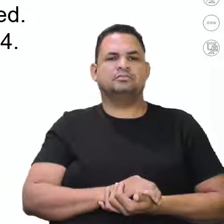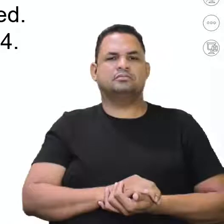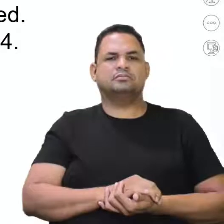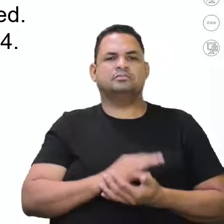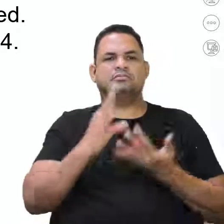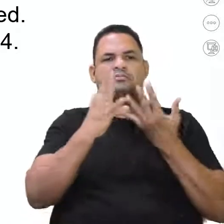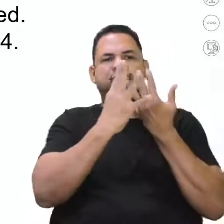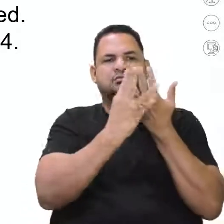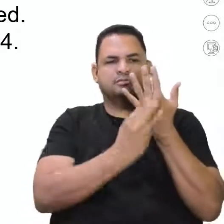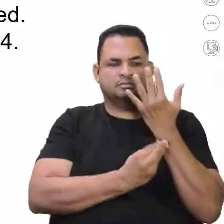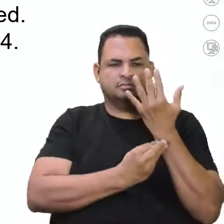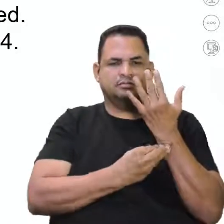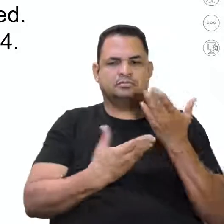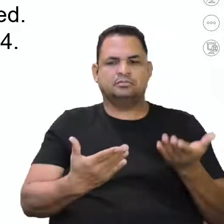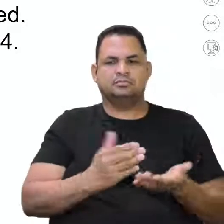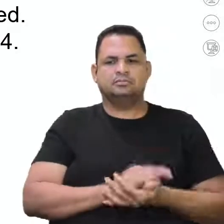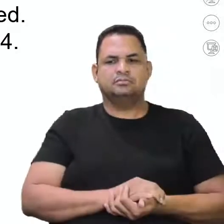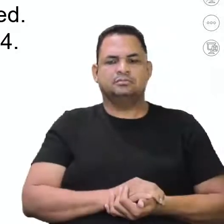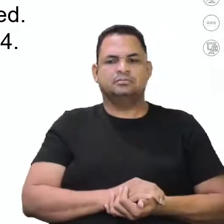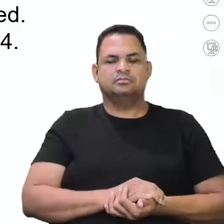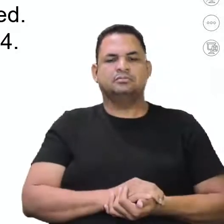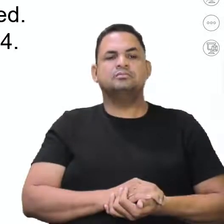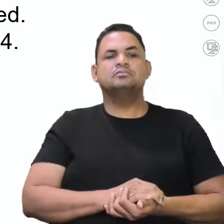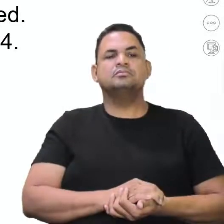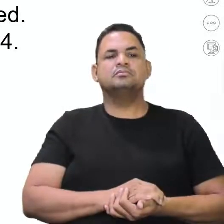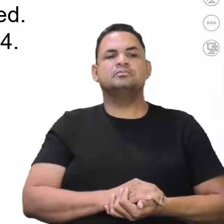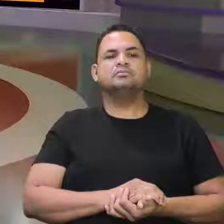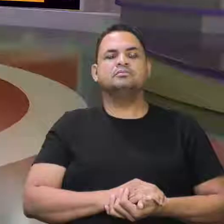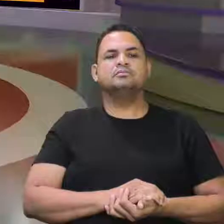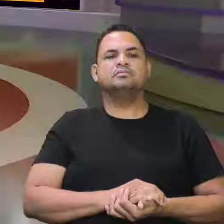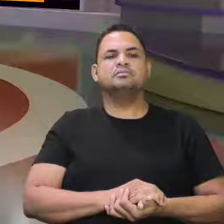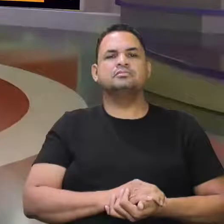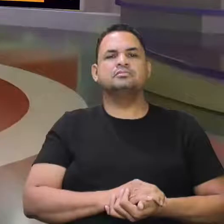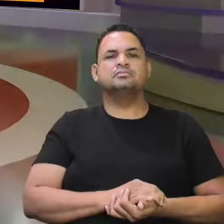ó, essas são as nossas referências.